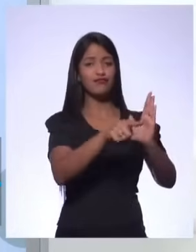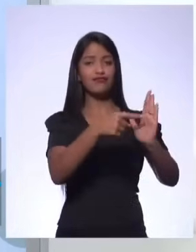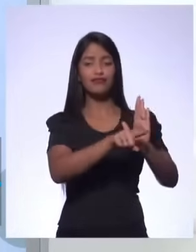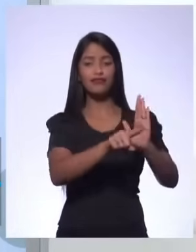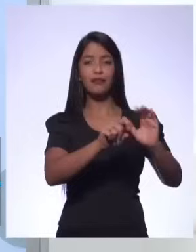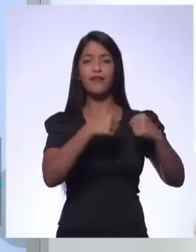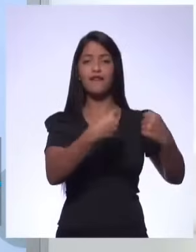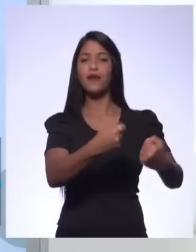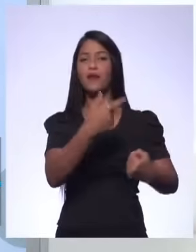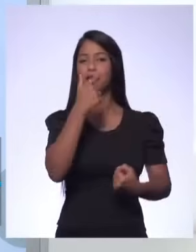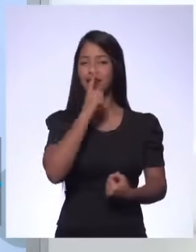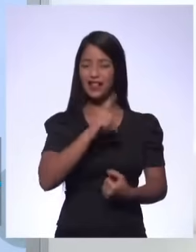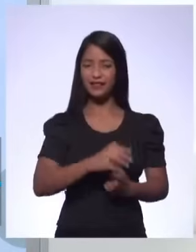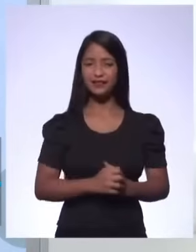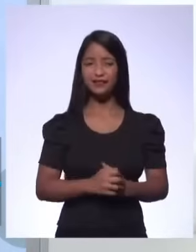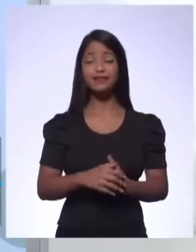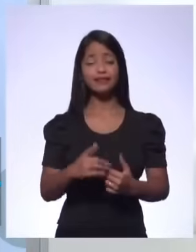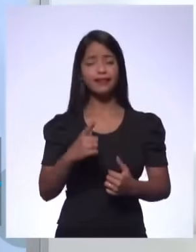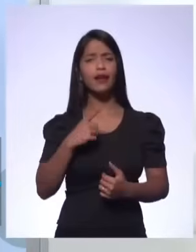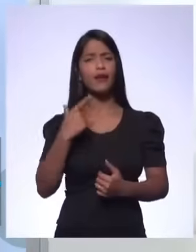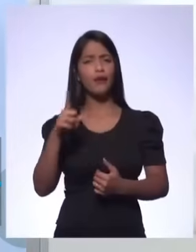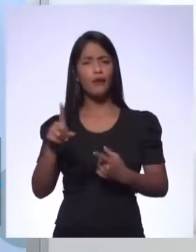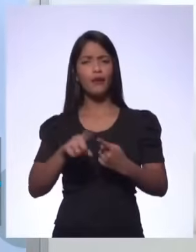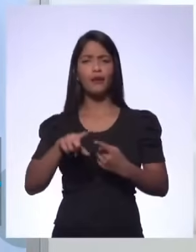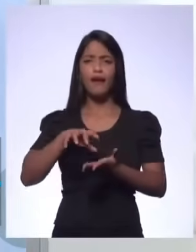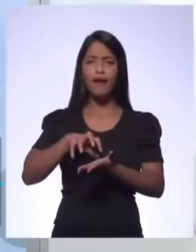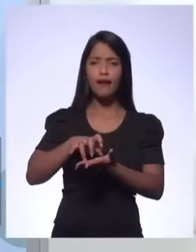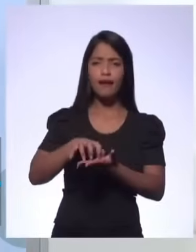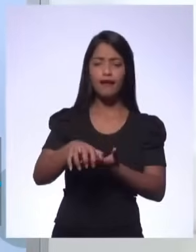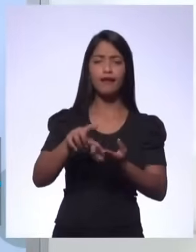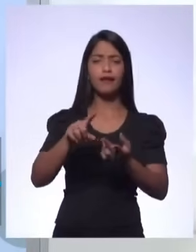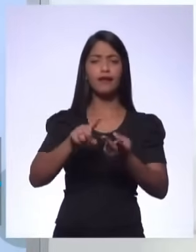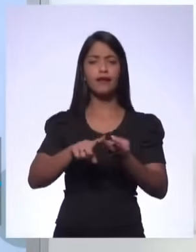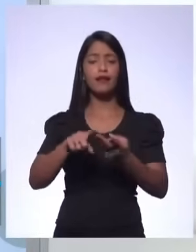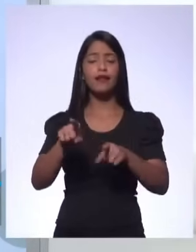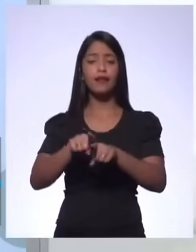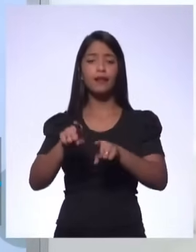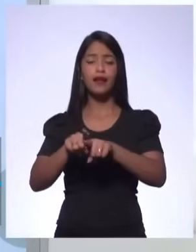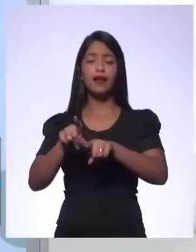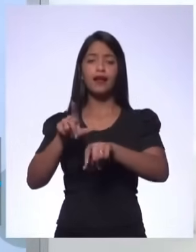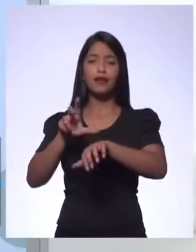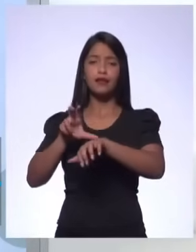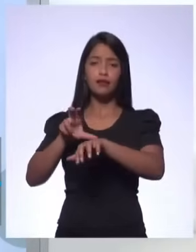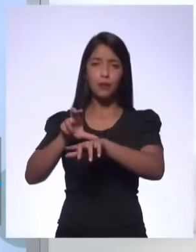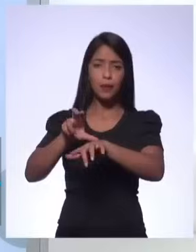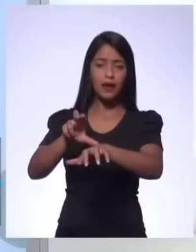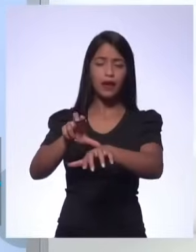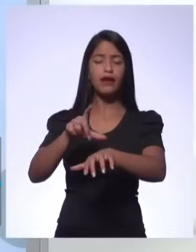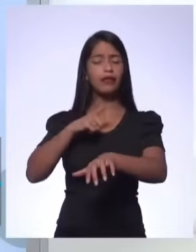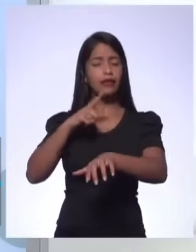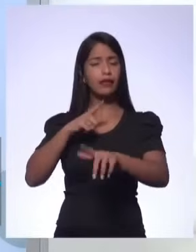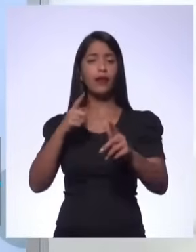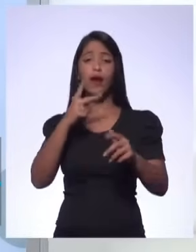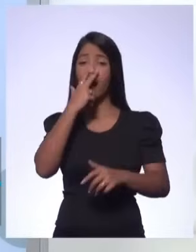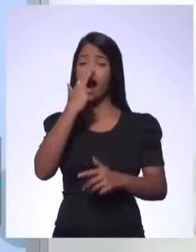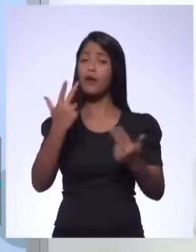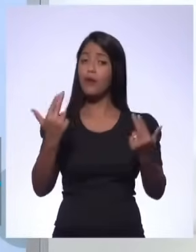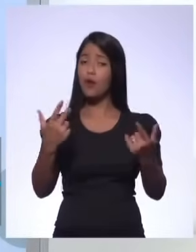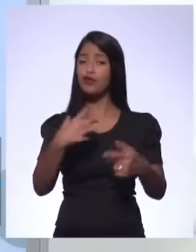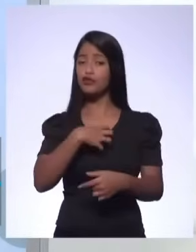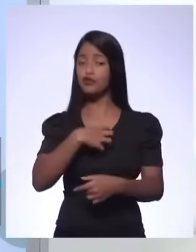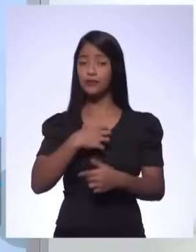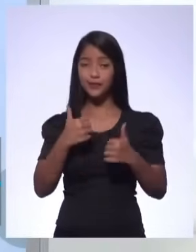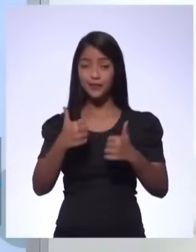de escorpião, etc. E é feito, eu acredito que da mesma forma. Não tenho certeza, mas acredito que seja da mesma forma. Tá bom? Muito bem,